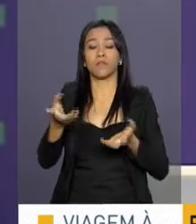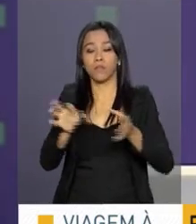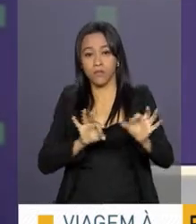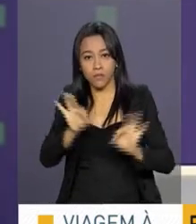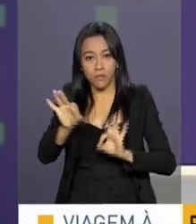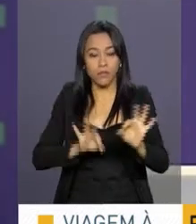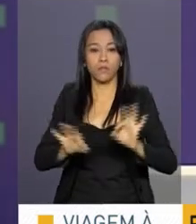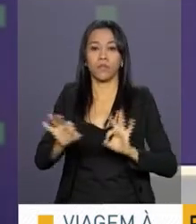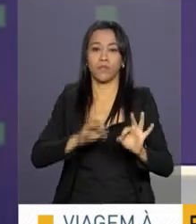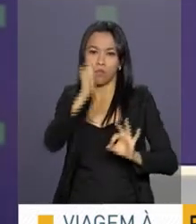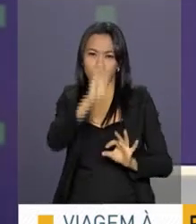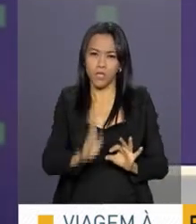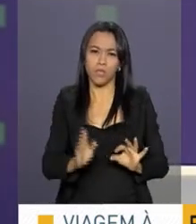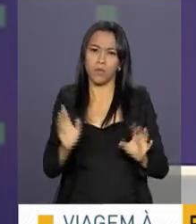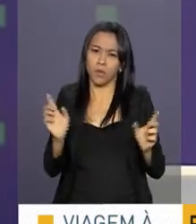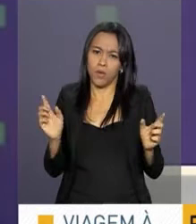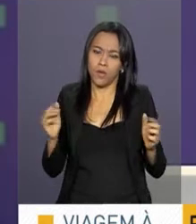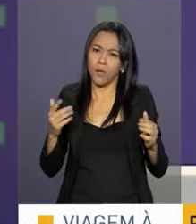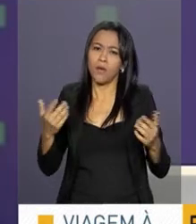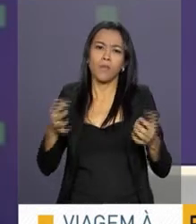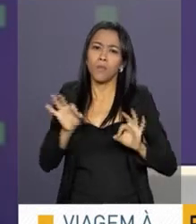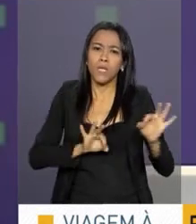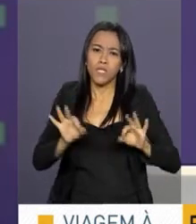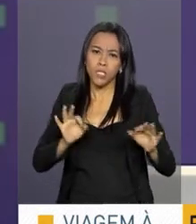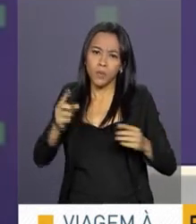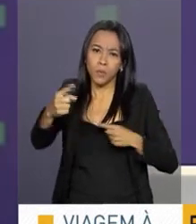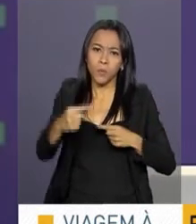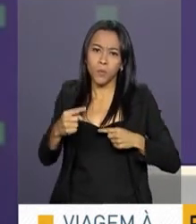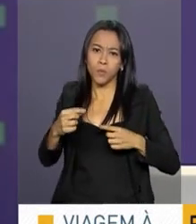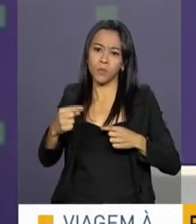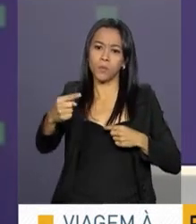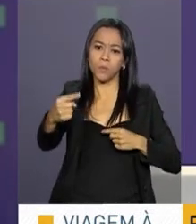a curto, médio e longo prazo.